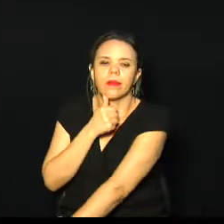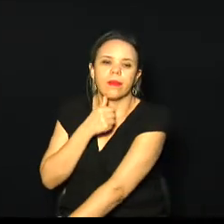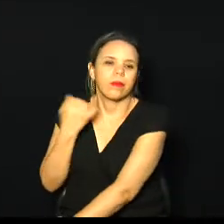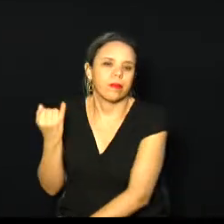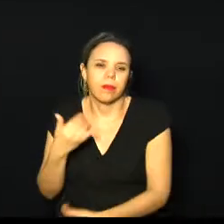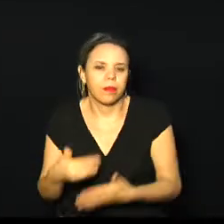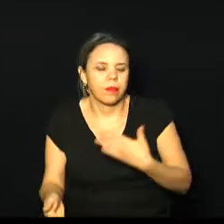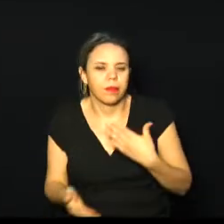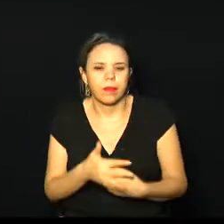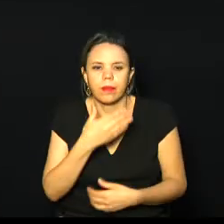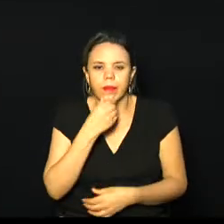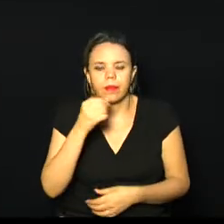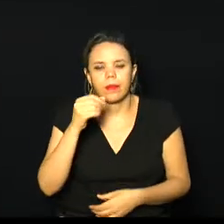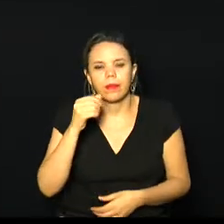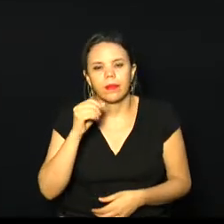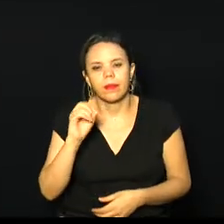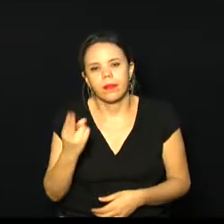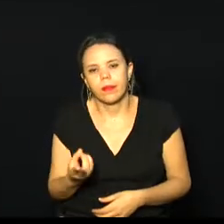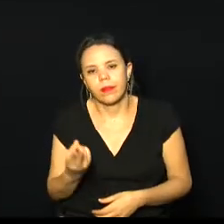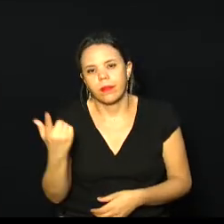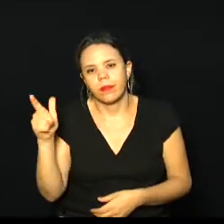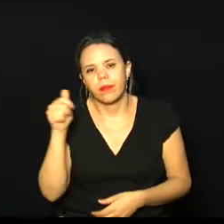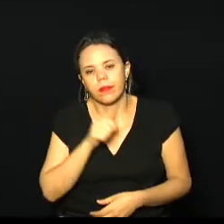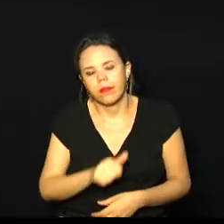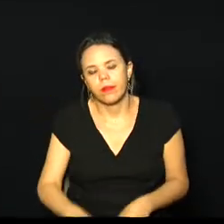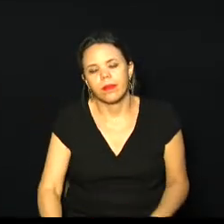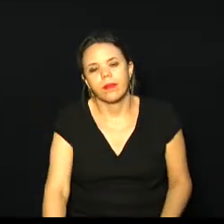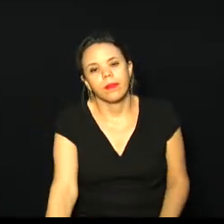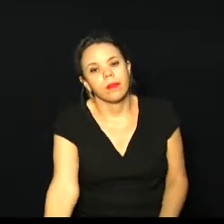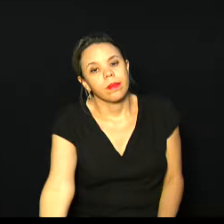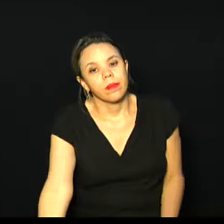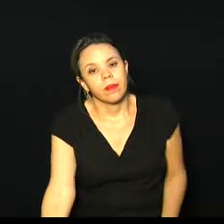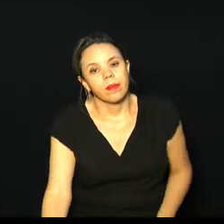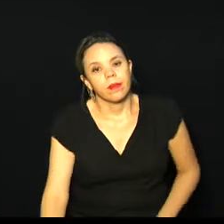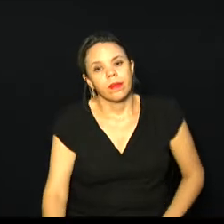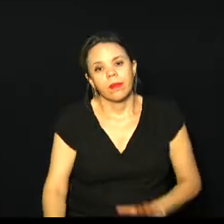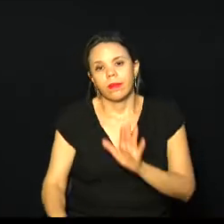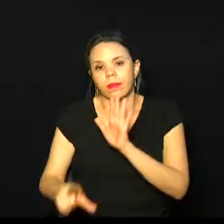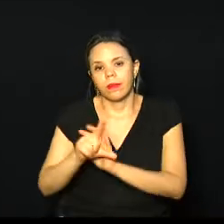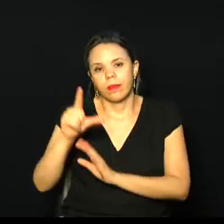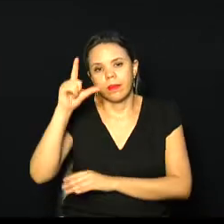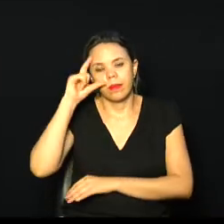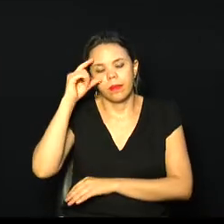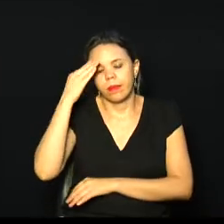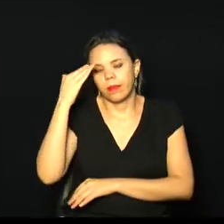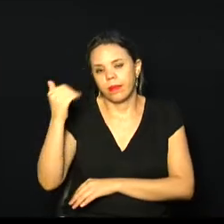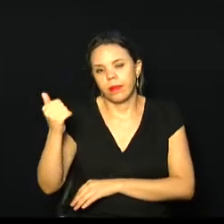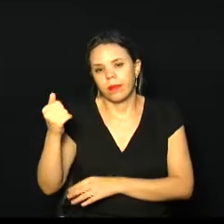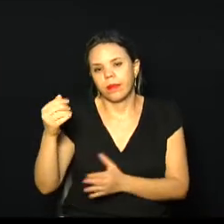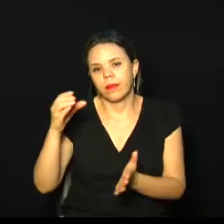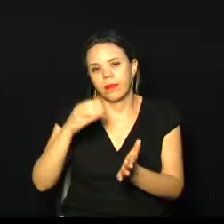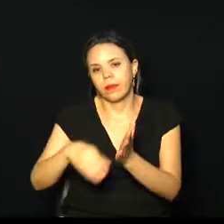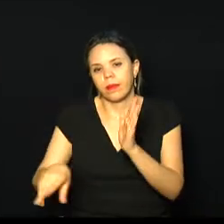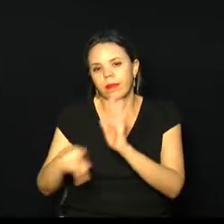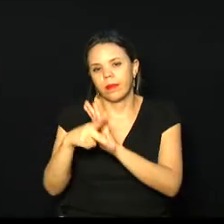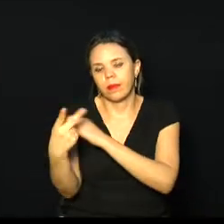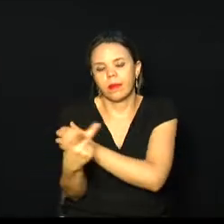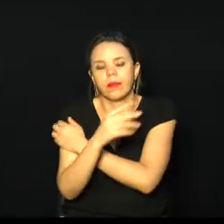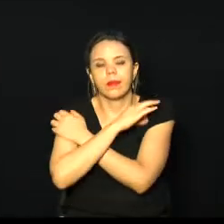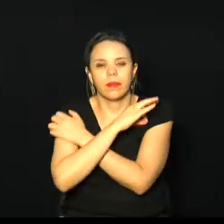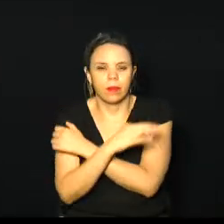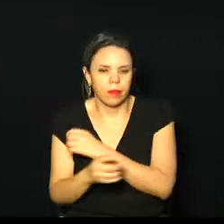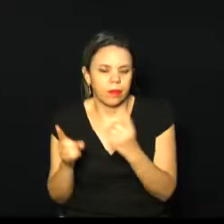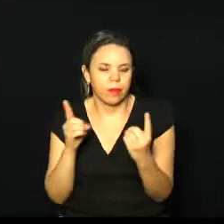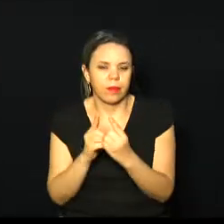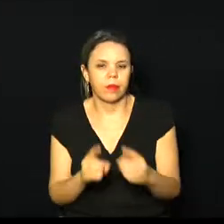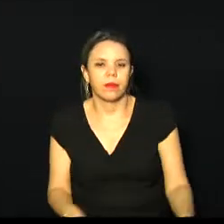importando se o agressor é homem ou outra mulher. A Lei Maria da Penha prevê um capítulo específico para atendimento da polícia,